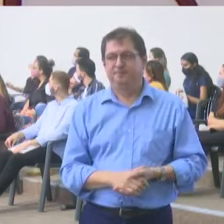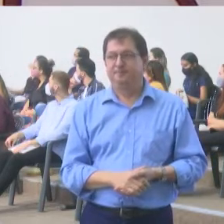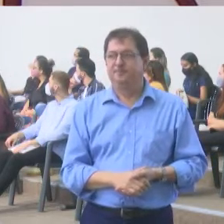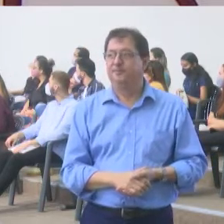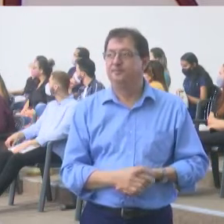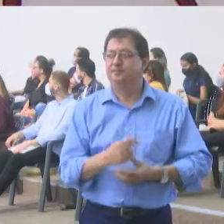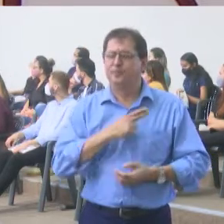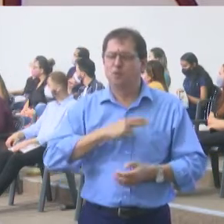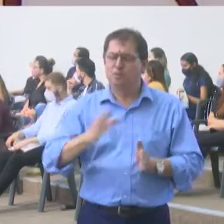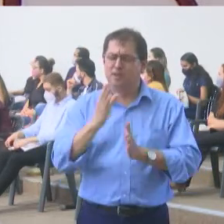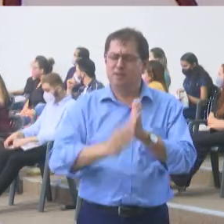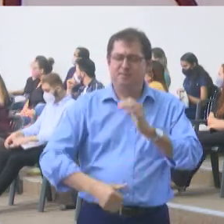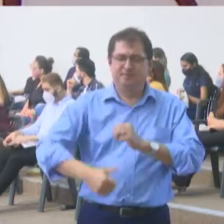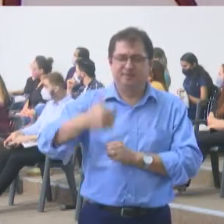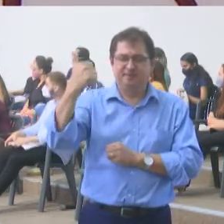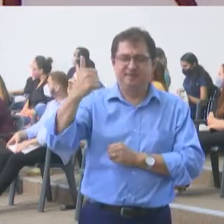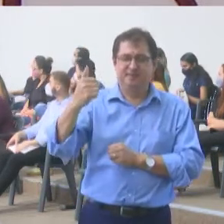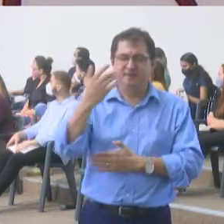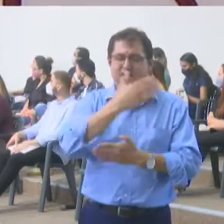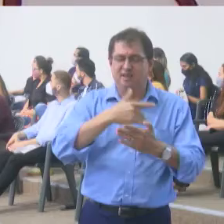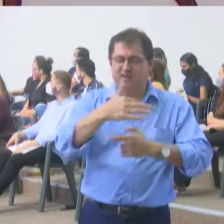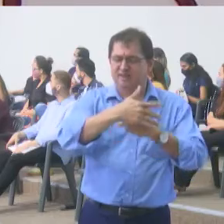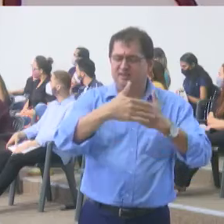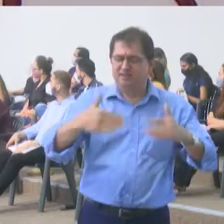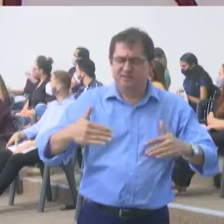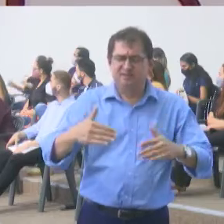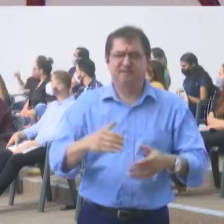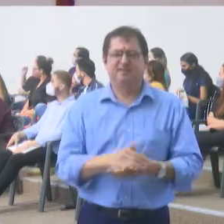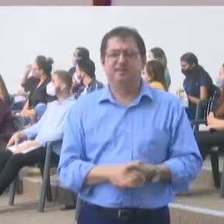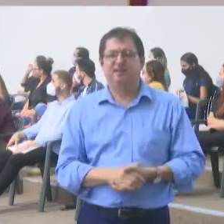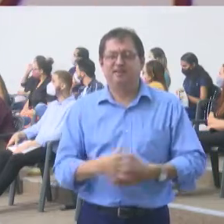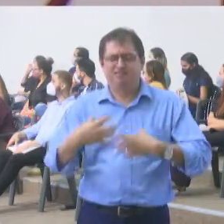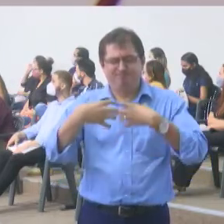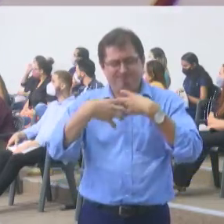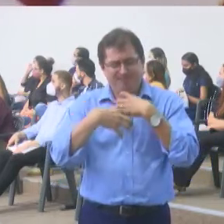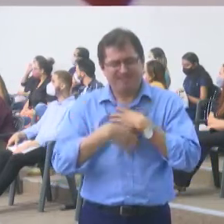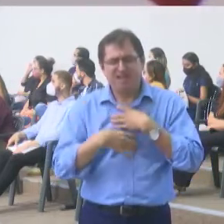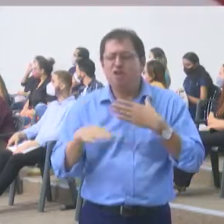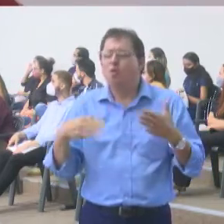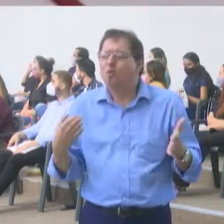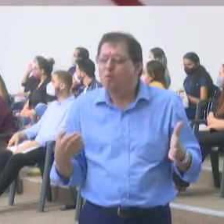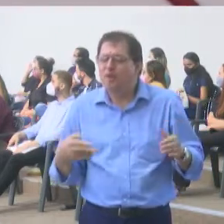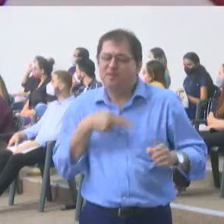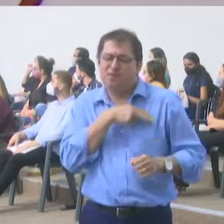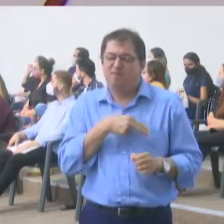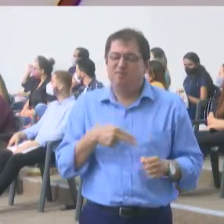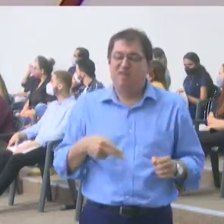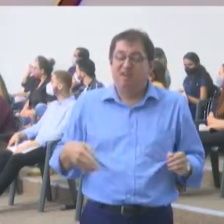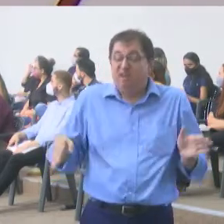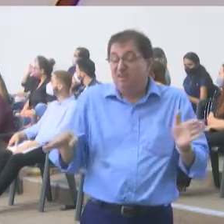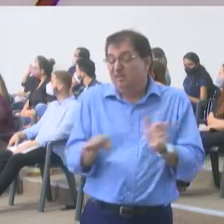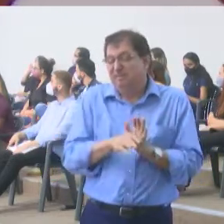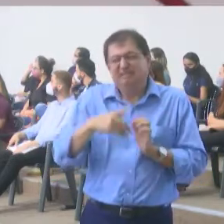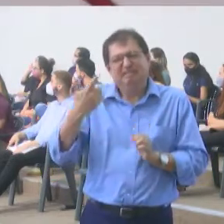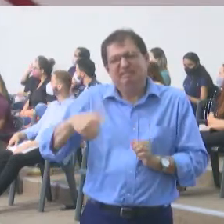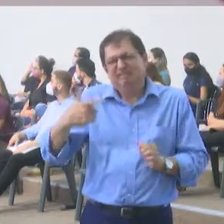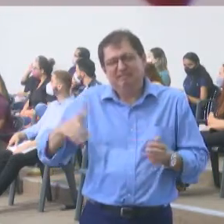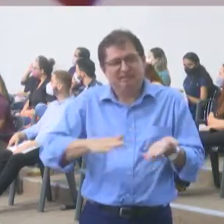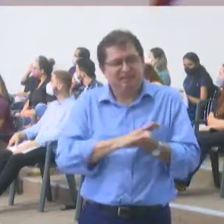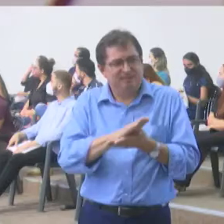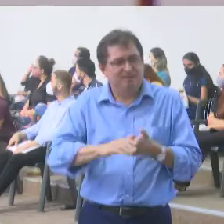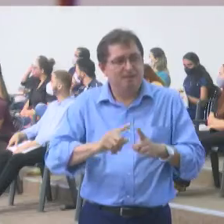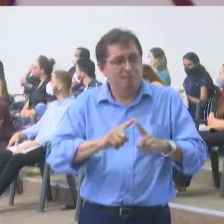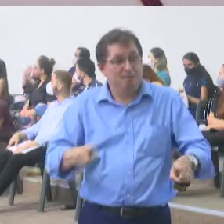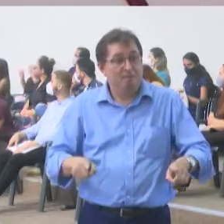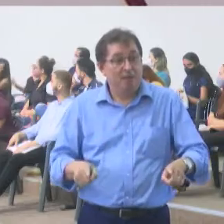Rute capítulo 1. Toda a cidade se comove quando Noemi chega vazia. Rute capítulo